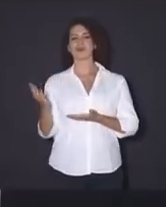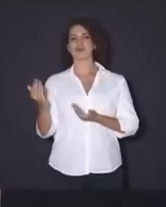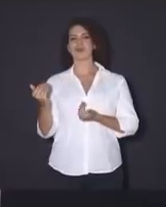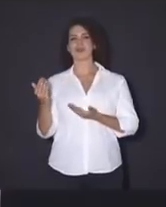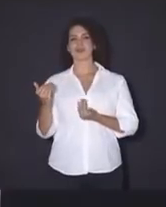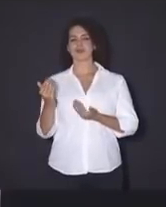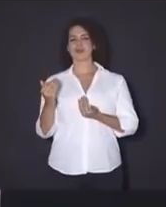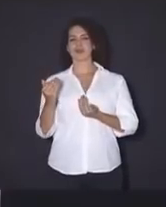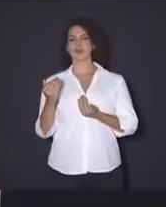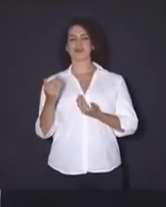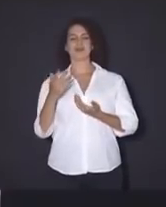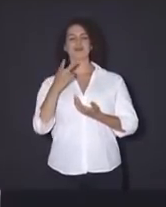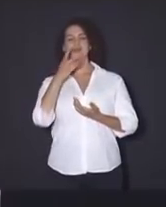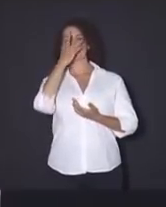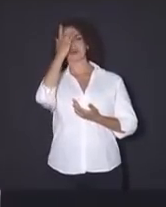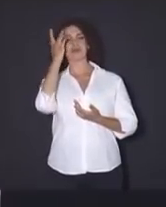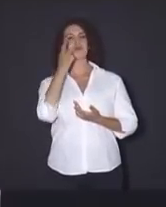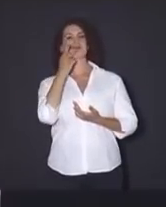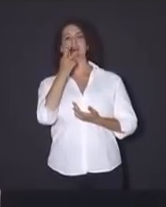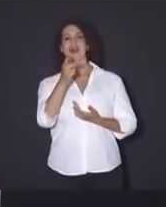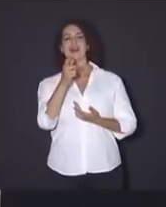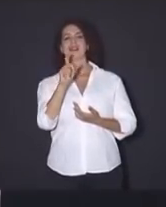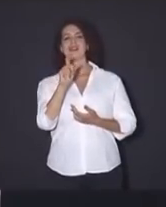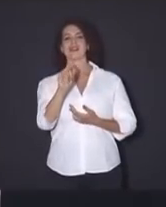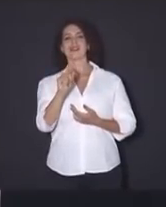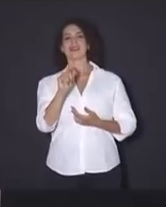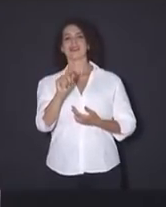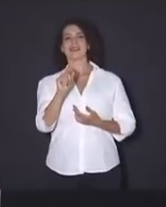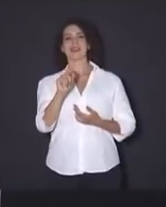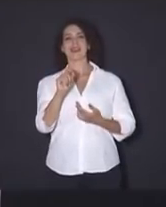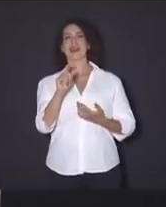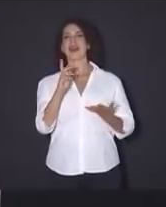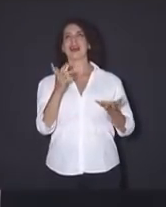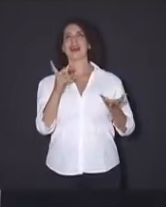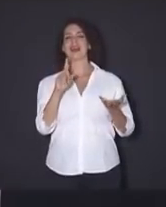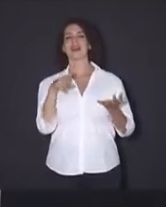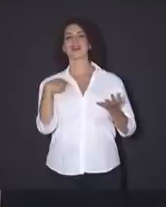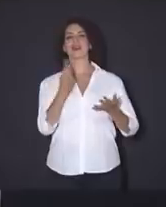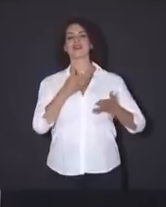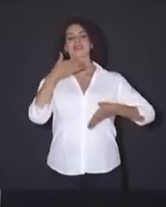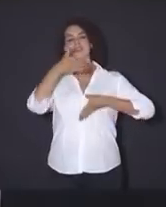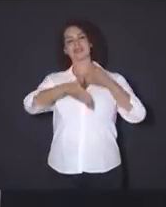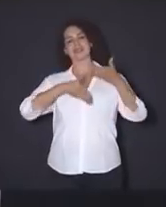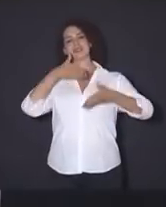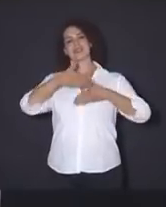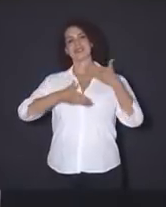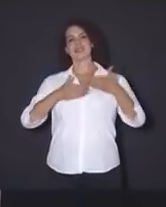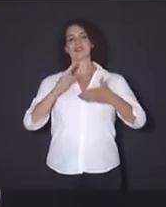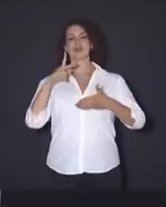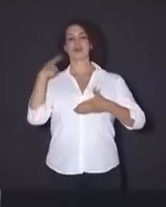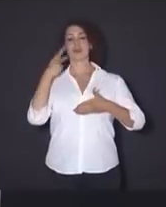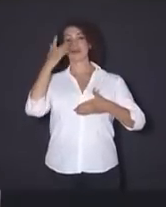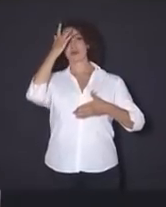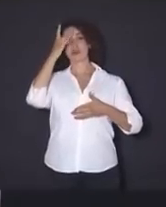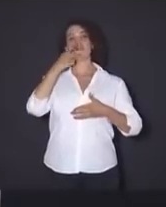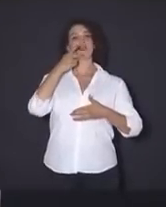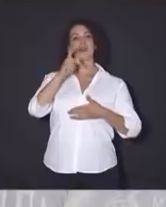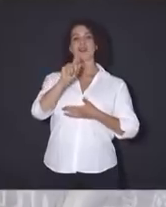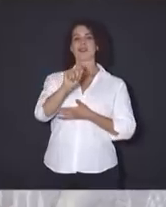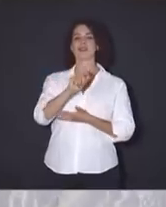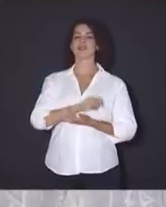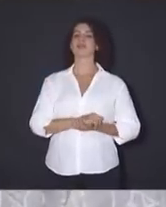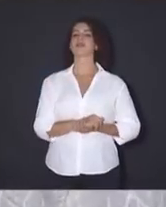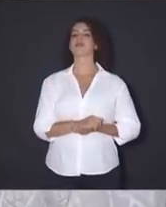jargão uma frase para denominar o que vem a ser essa nossa participação política quando as pessoas dizem ah sim